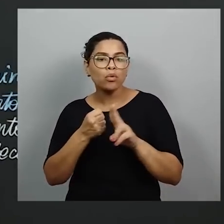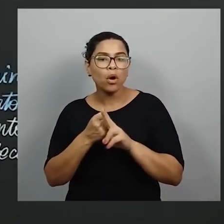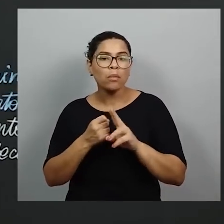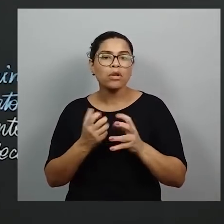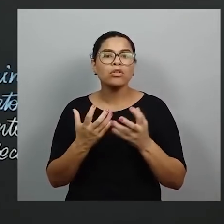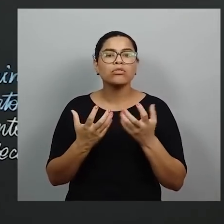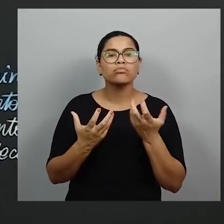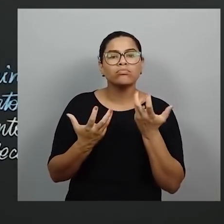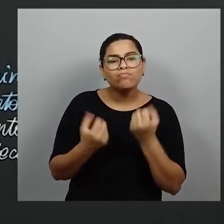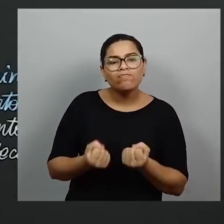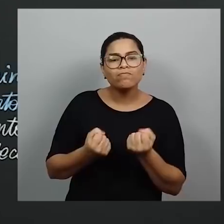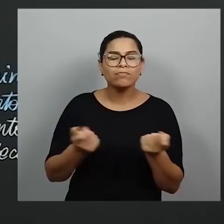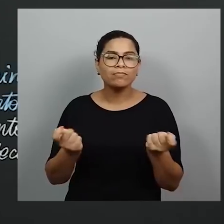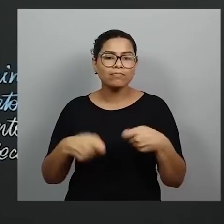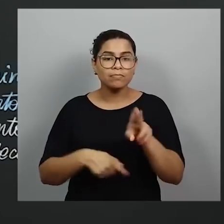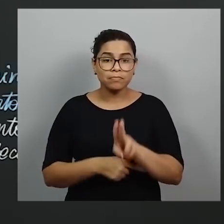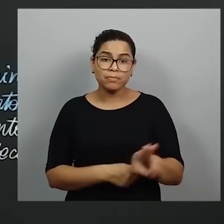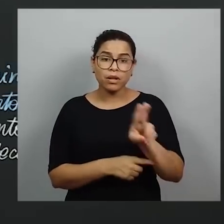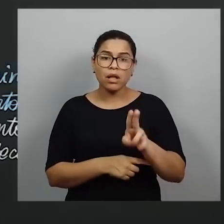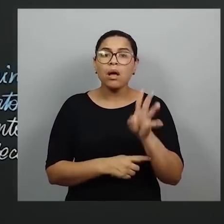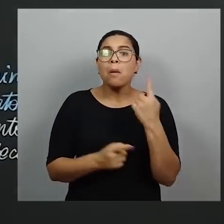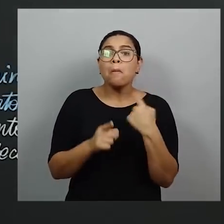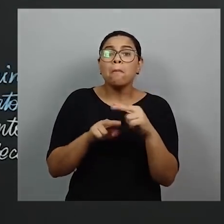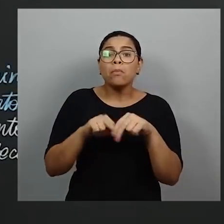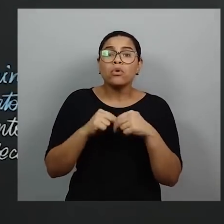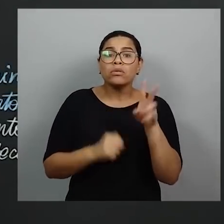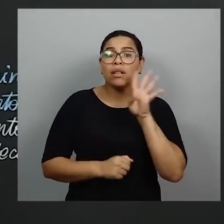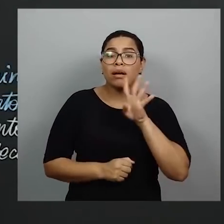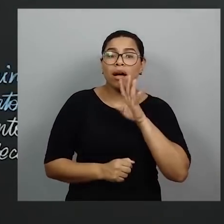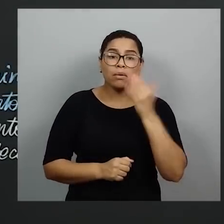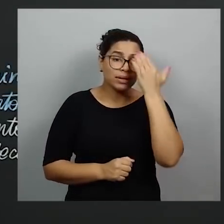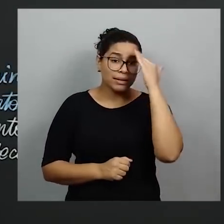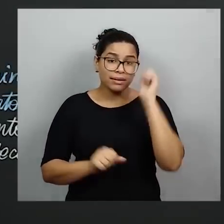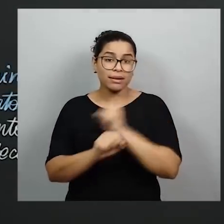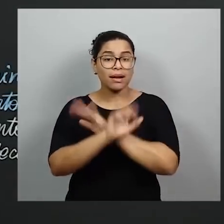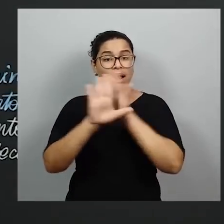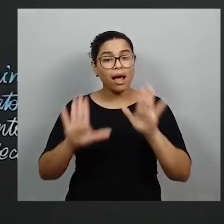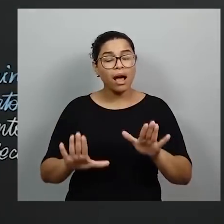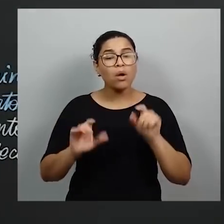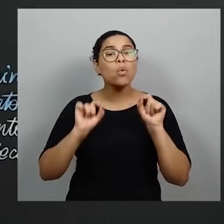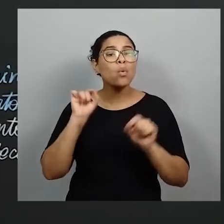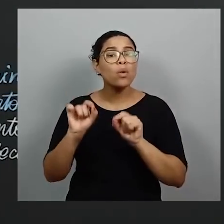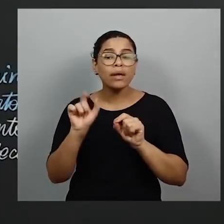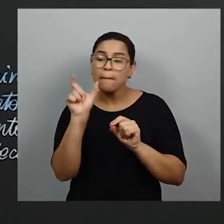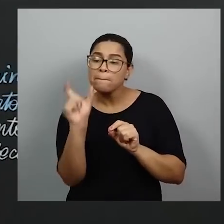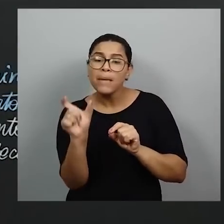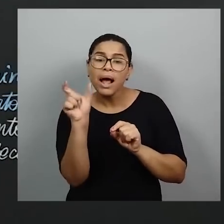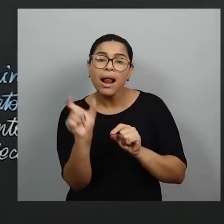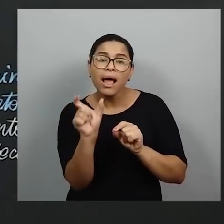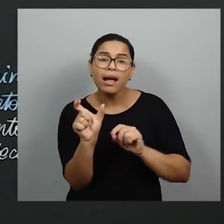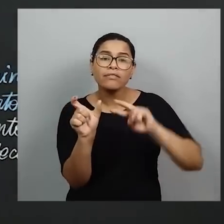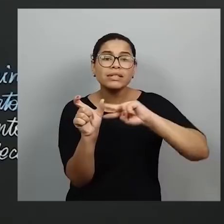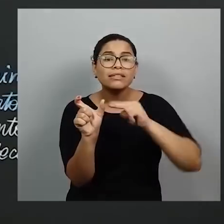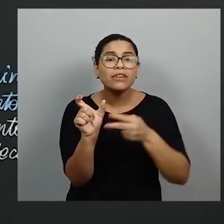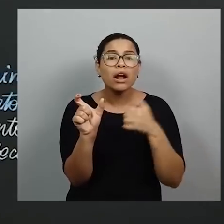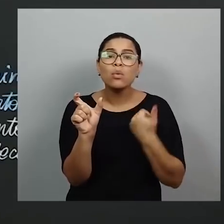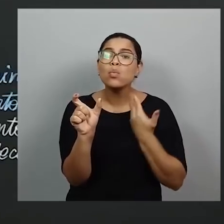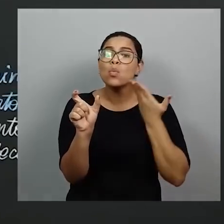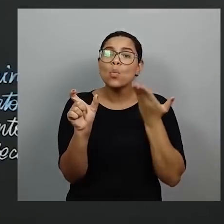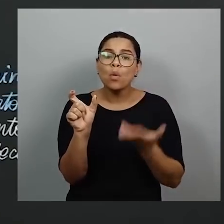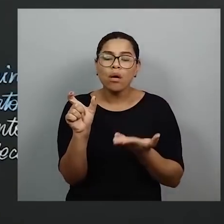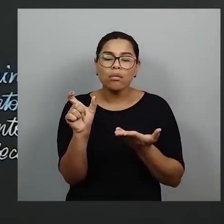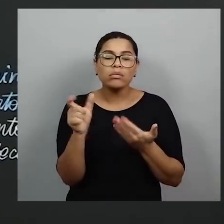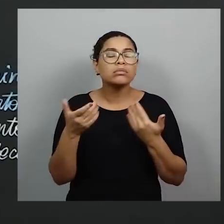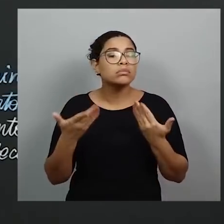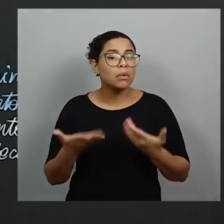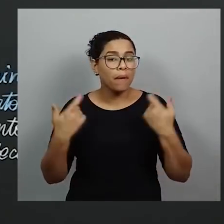apenas um acréscimo, apenas um acessório. Por isso que é legal a gente reconhecer também a função do termo dentro da oração. Quando a gente diz que o predicado